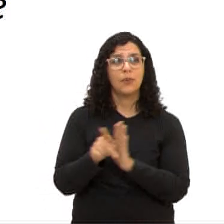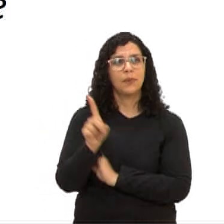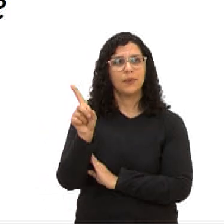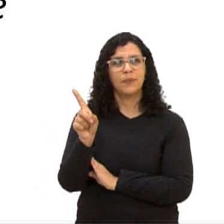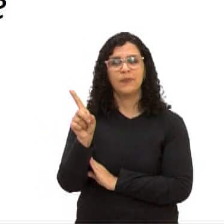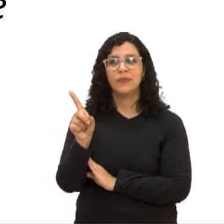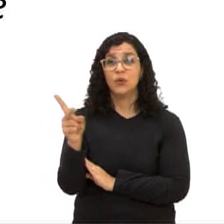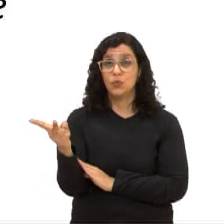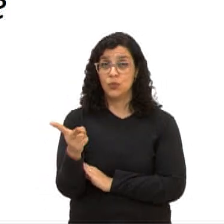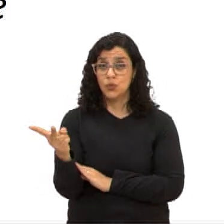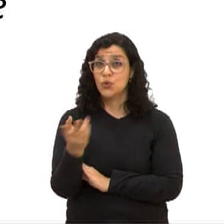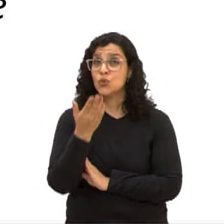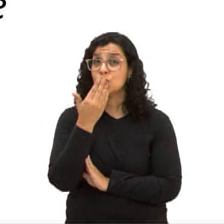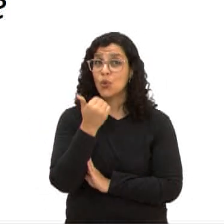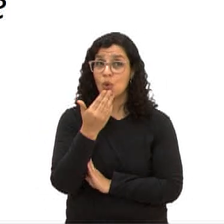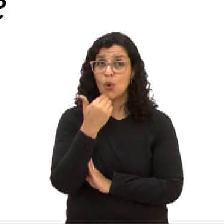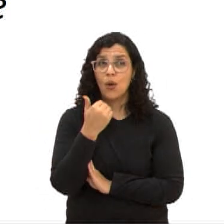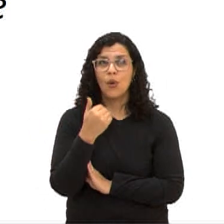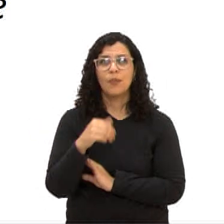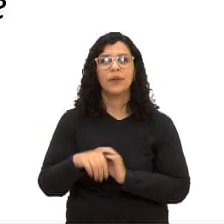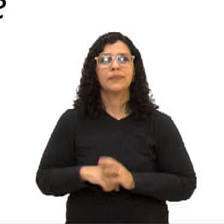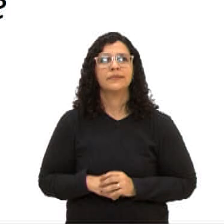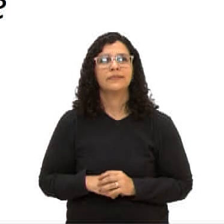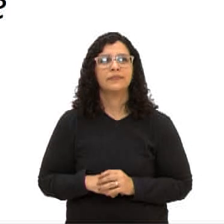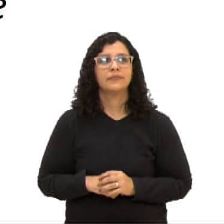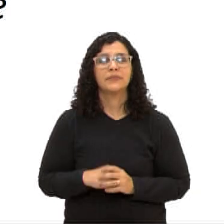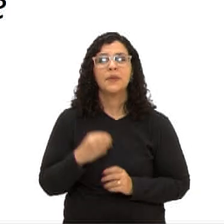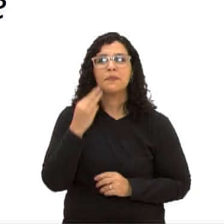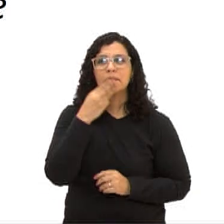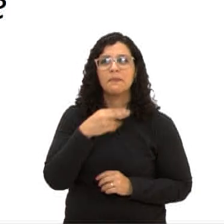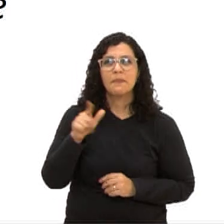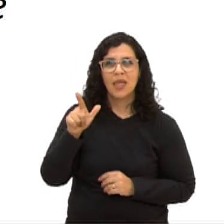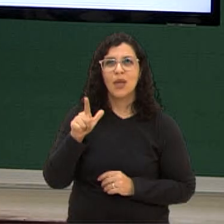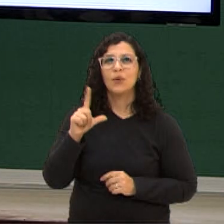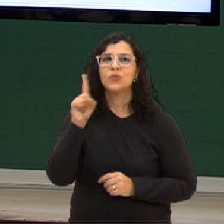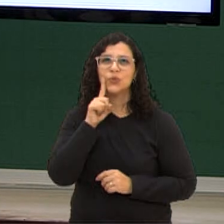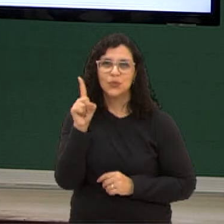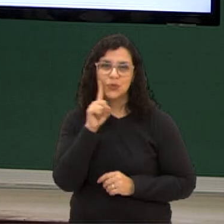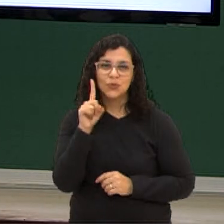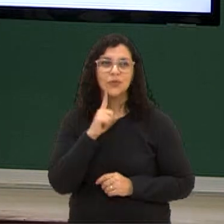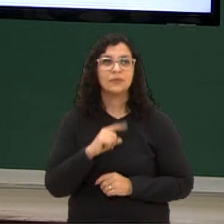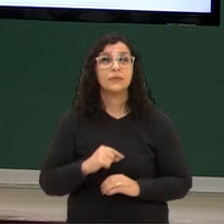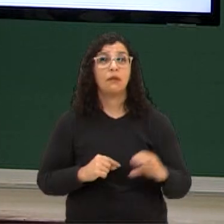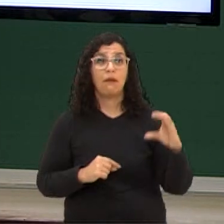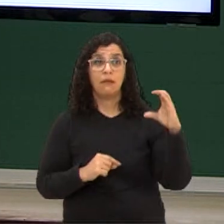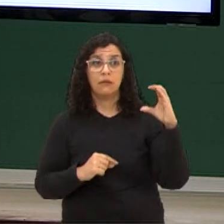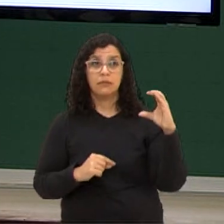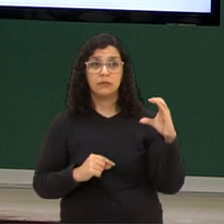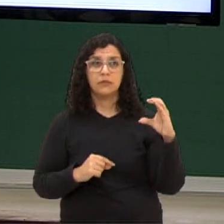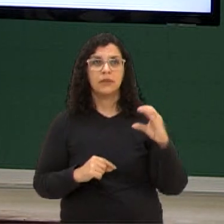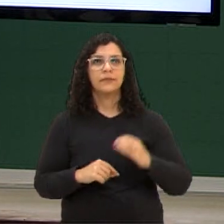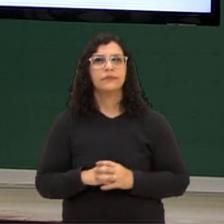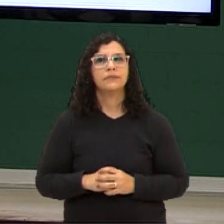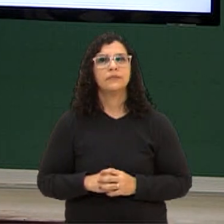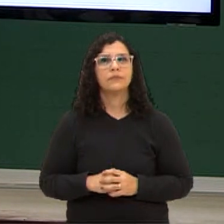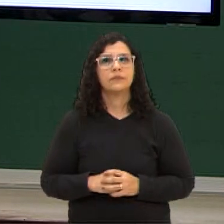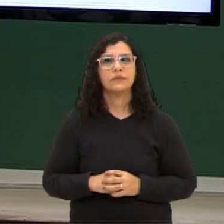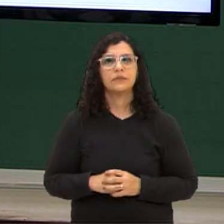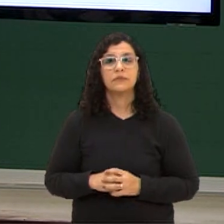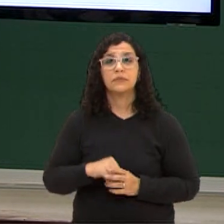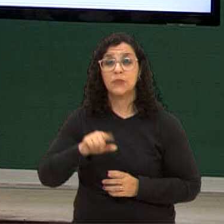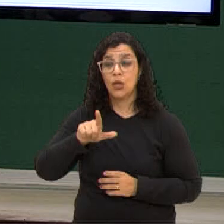Juan comem miel todos os dias. Eles comem mel todos os dias. Luca e